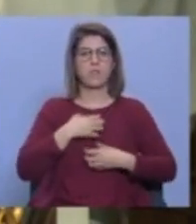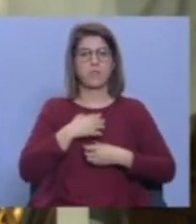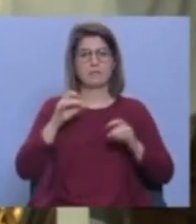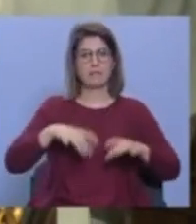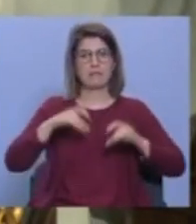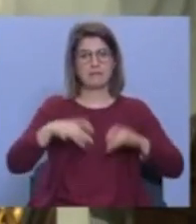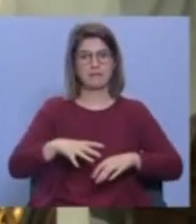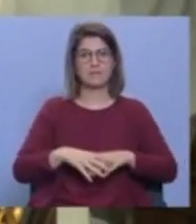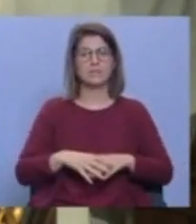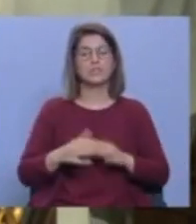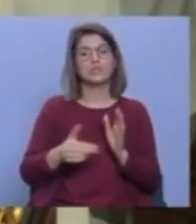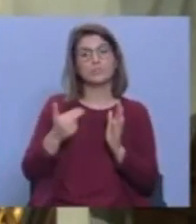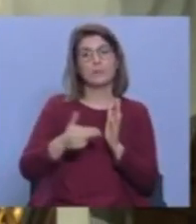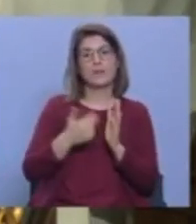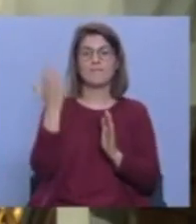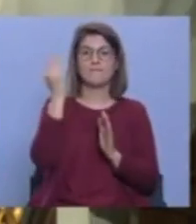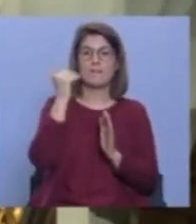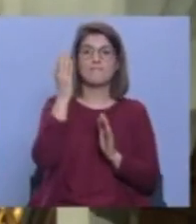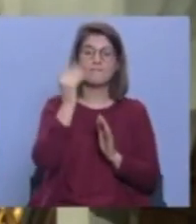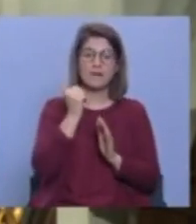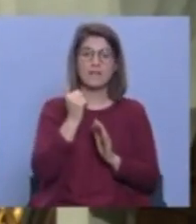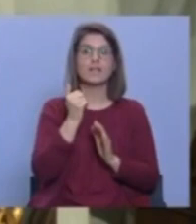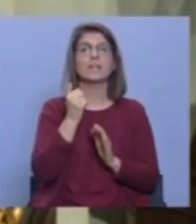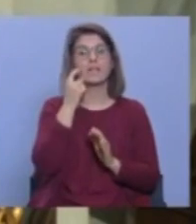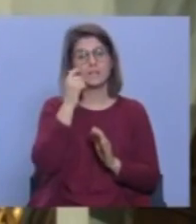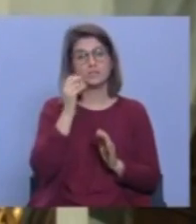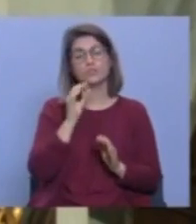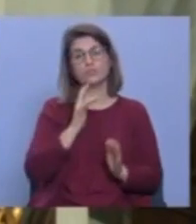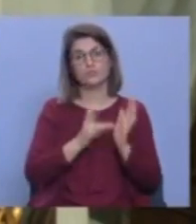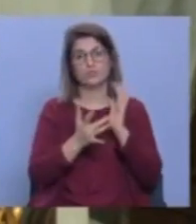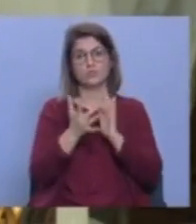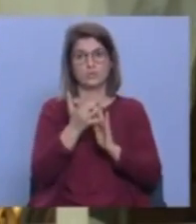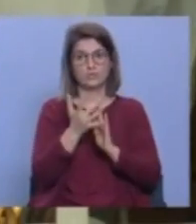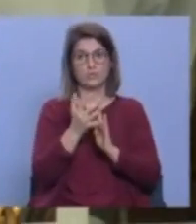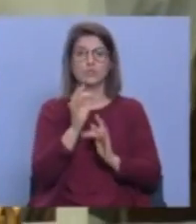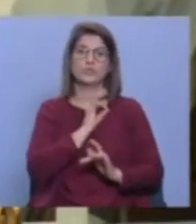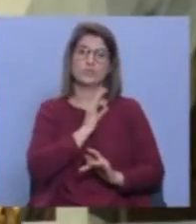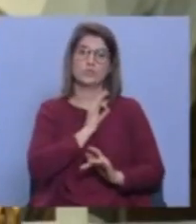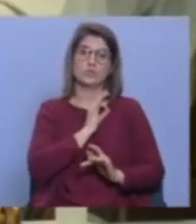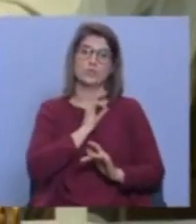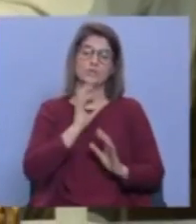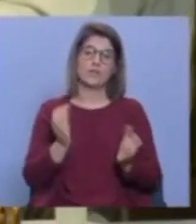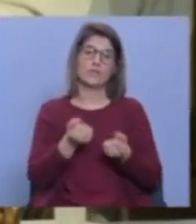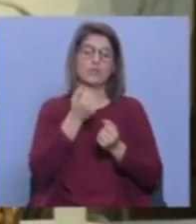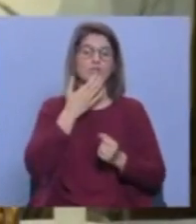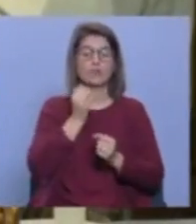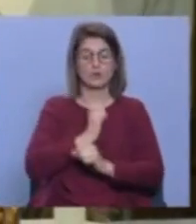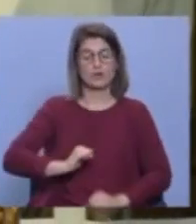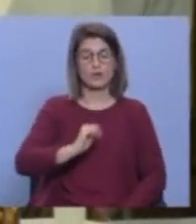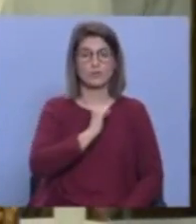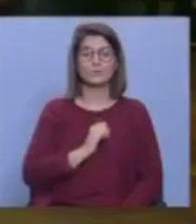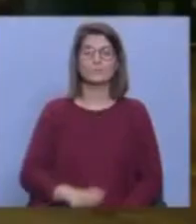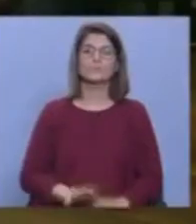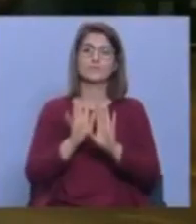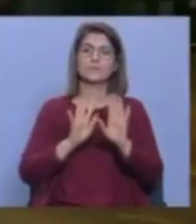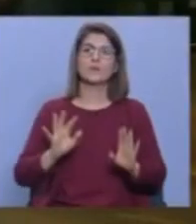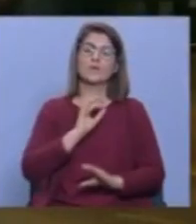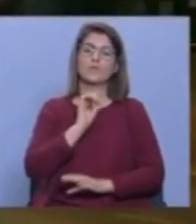perturbação, enquanto esperamos a vinda gloriosa de Jesus Cristo, nosso Salvador.